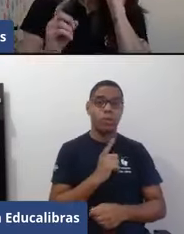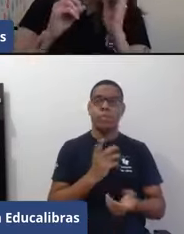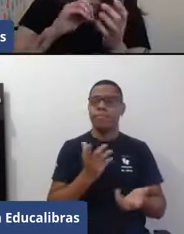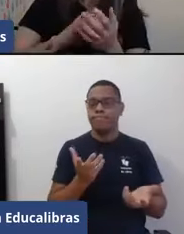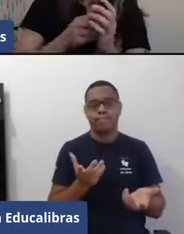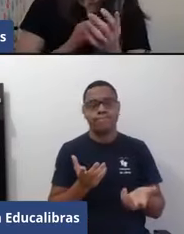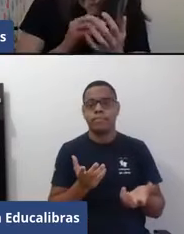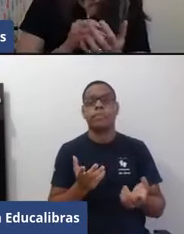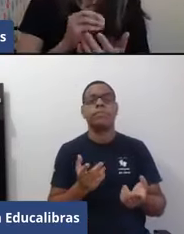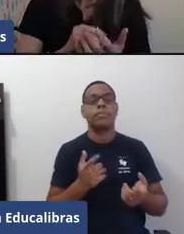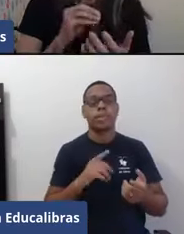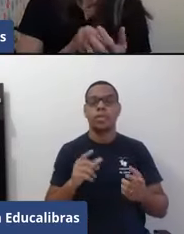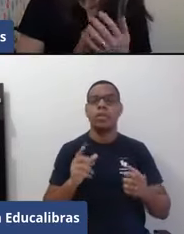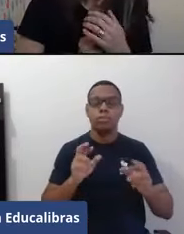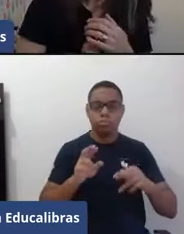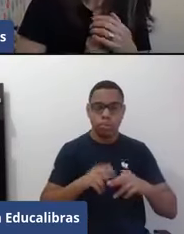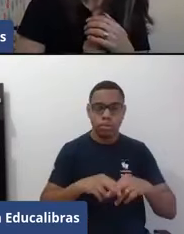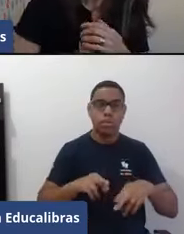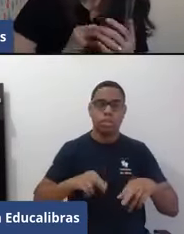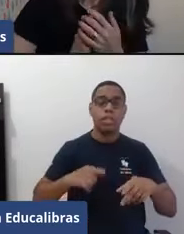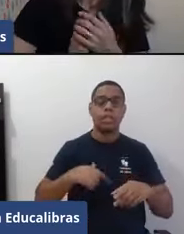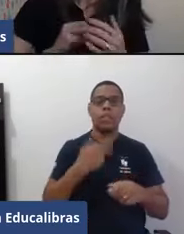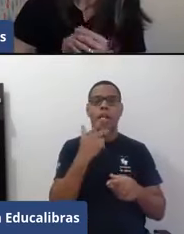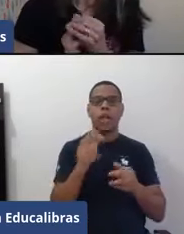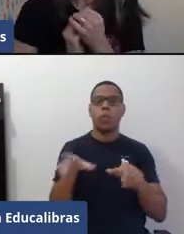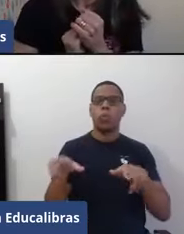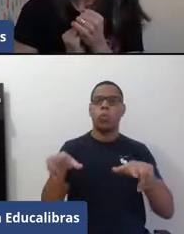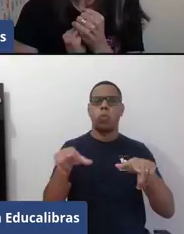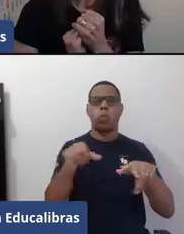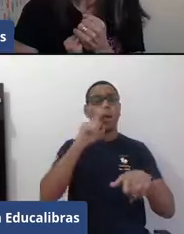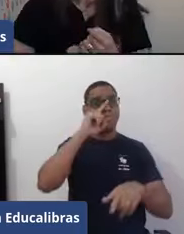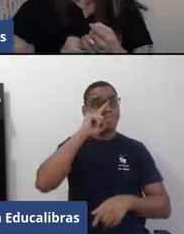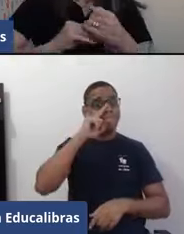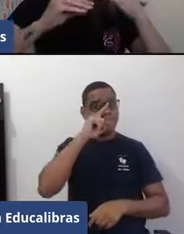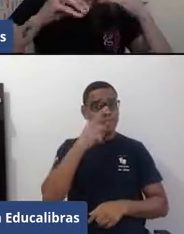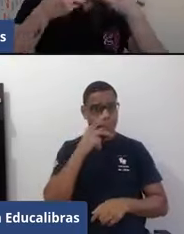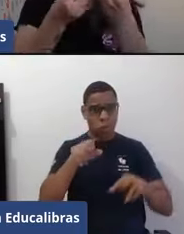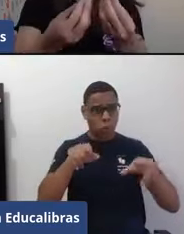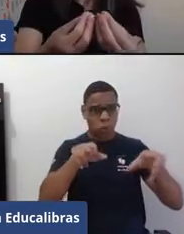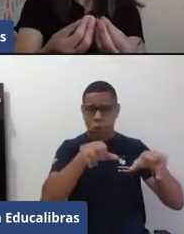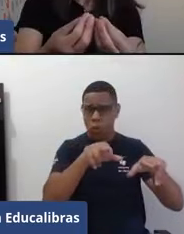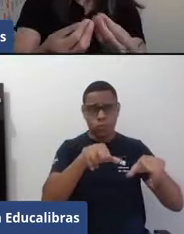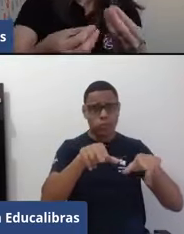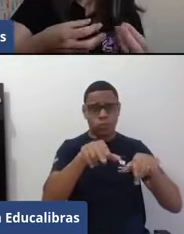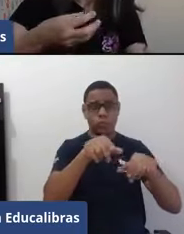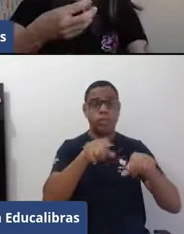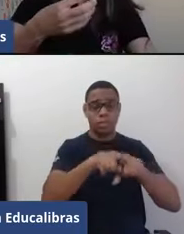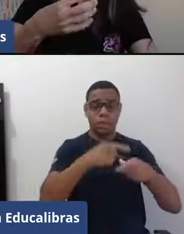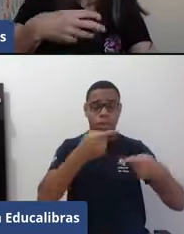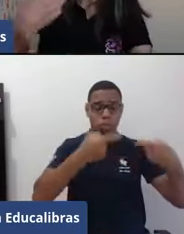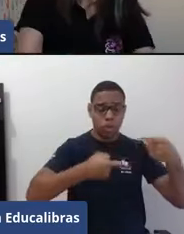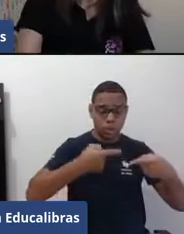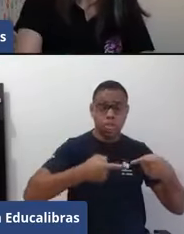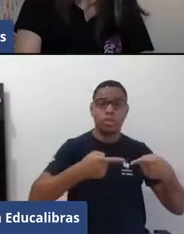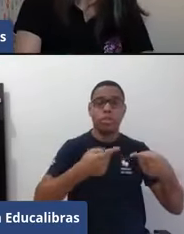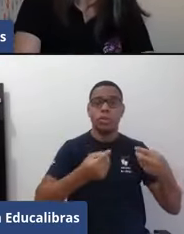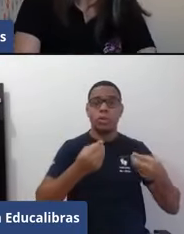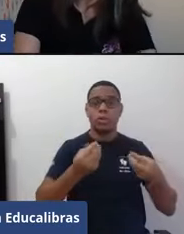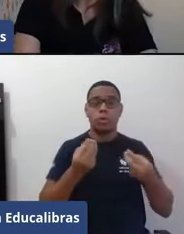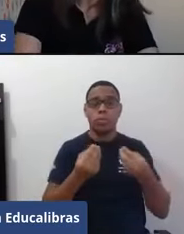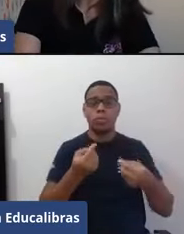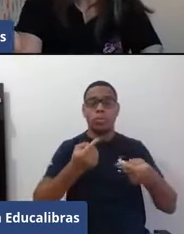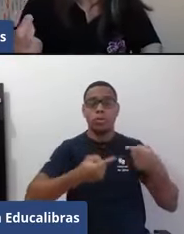Então, essa generalização é um grande risco até para a elaboração de projetos e políticas públicas que